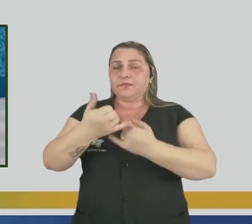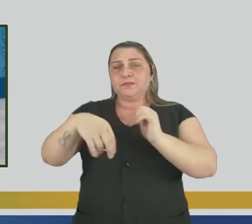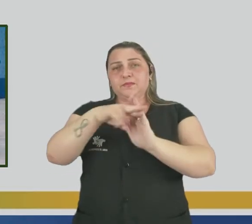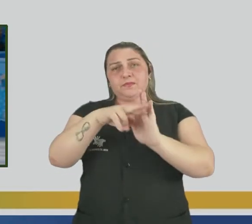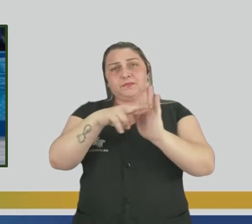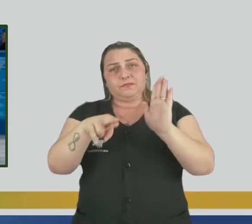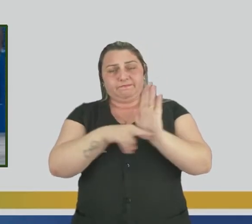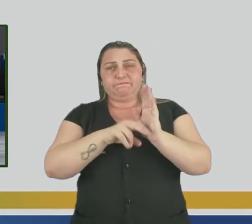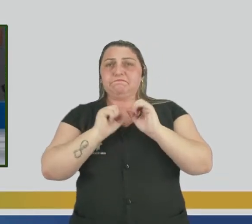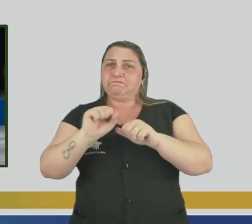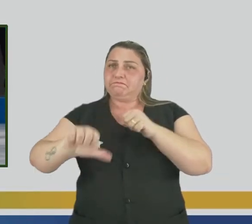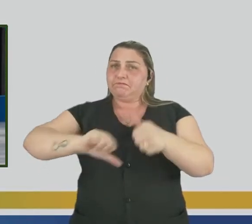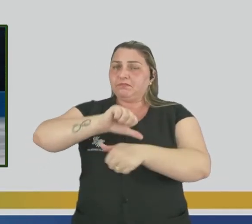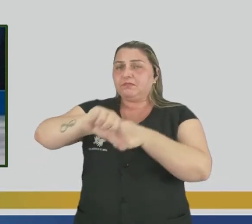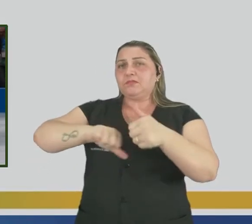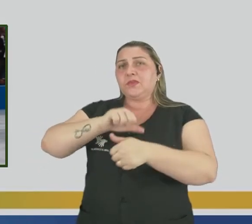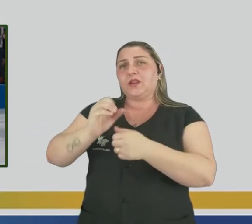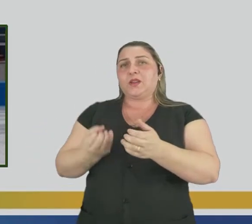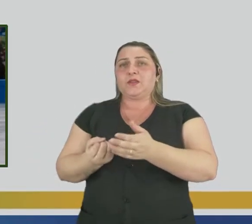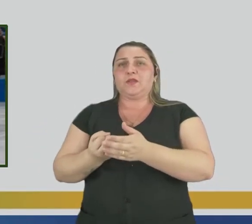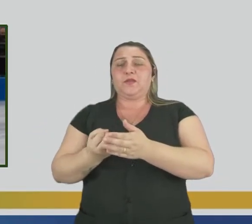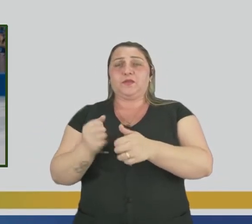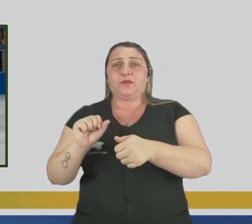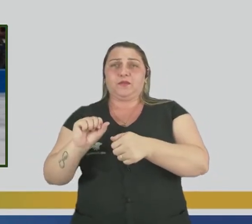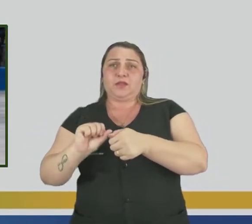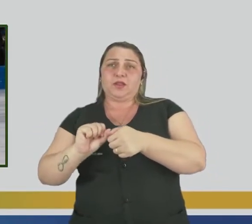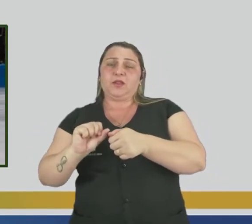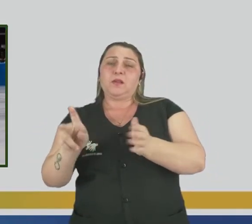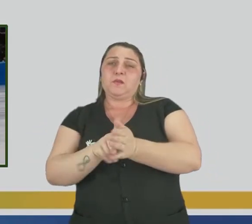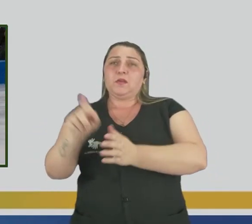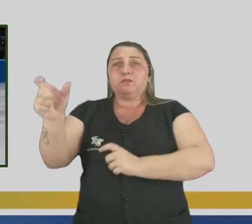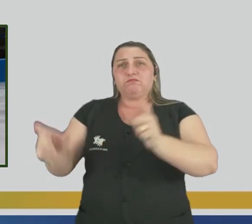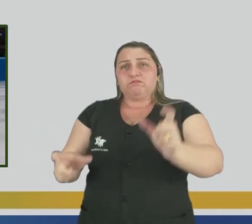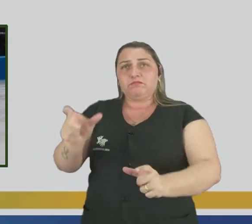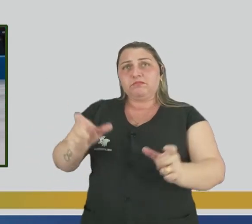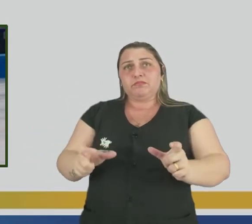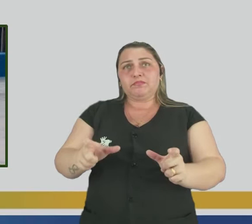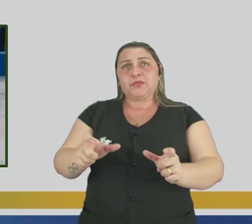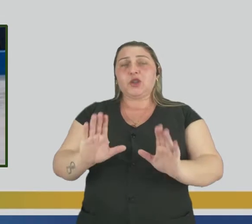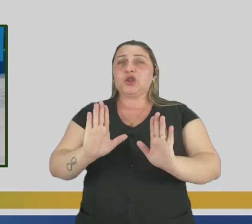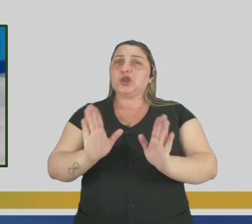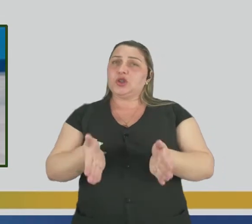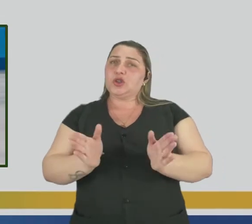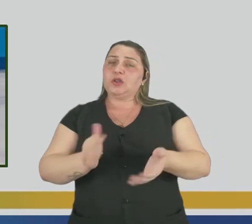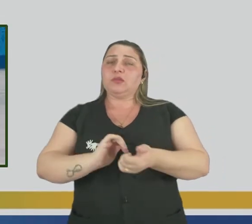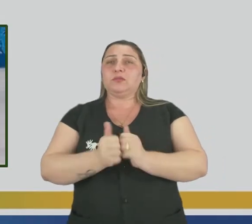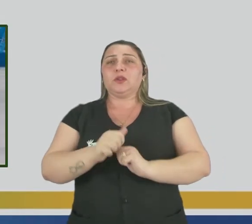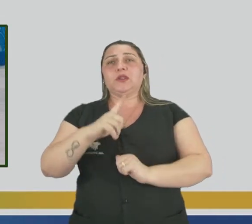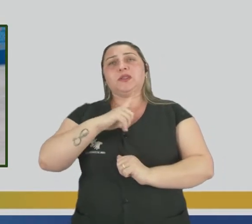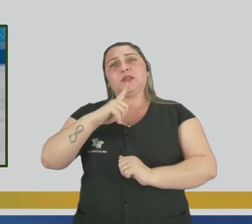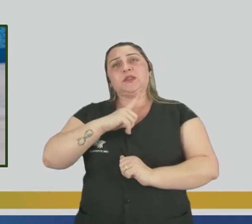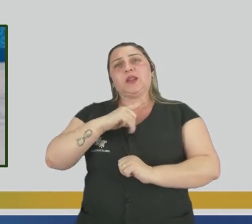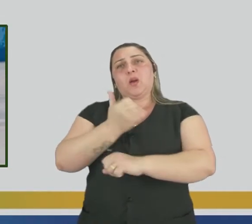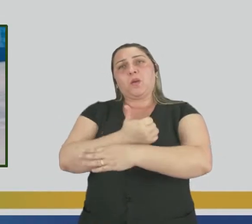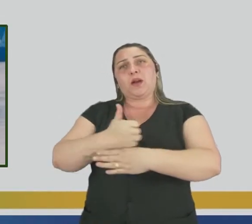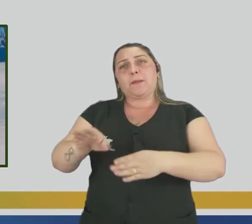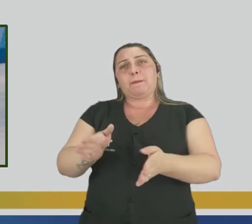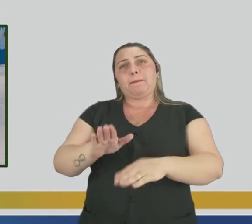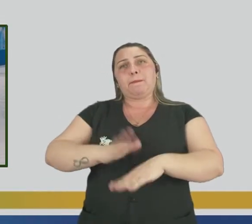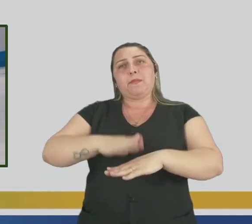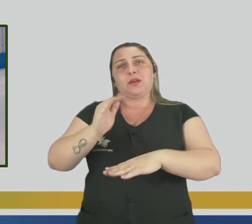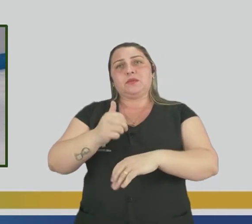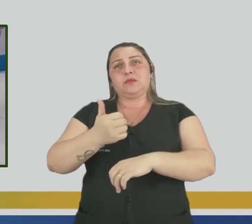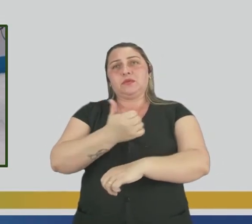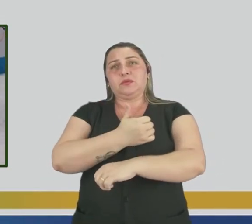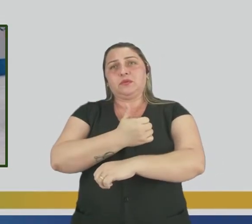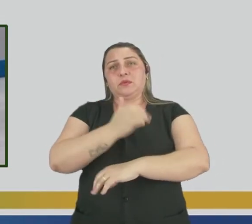regras são flexíveis e geralmente são criadas ou modificadas pelos próprios jogadores. Já o esporte tem um caráter mais profissional